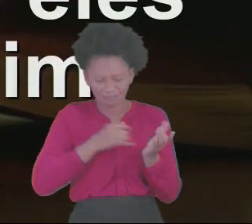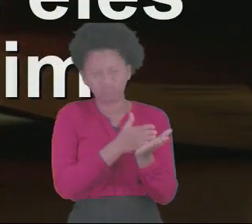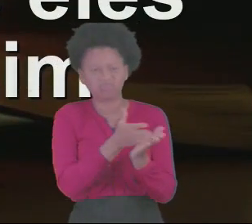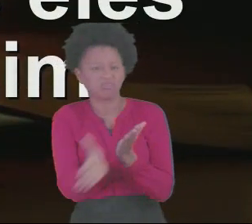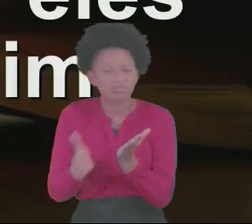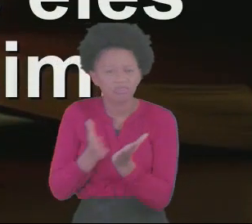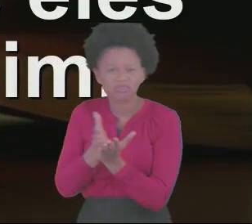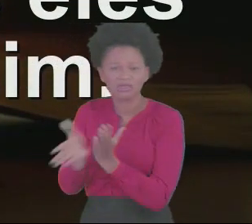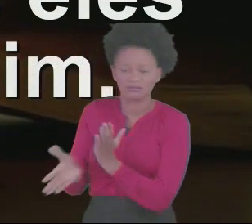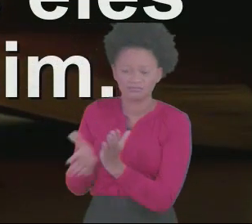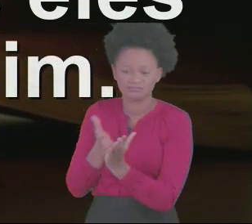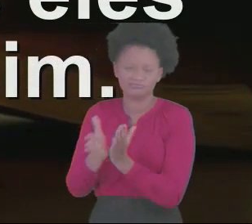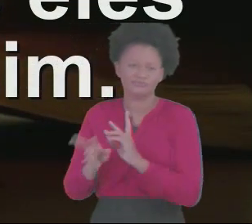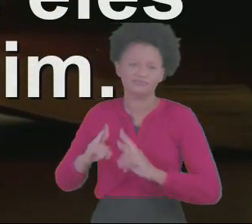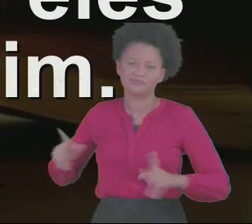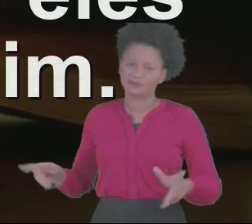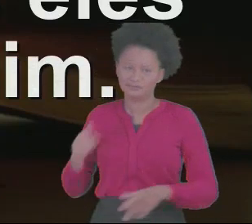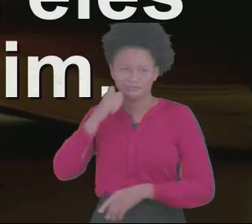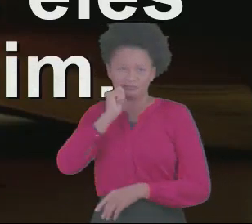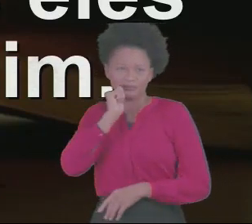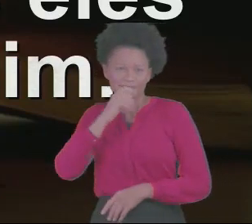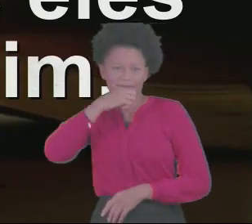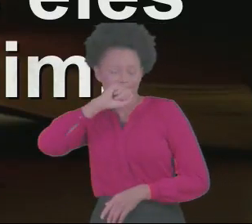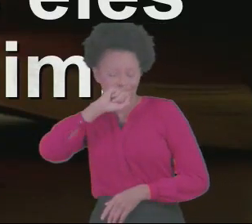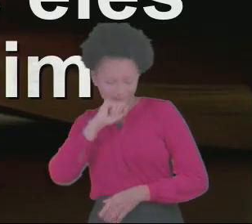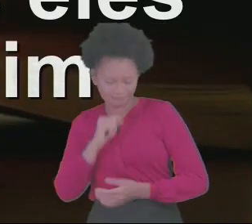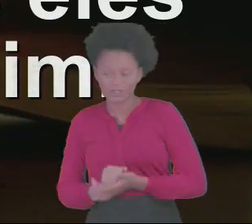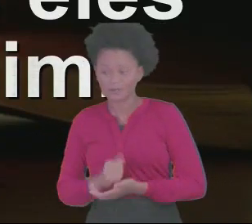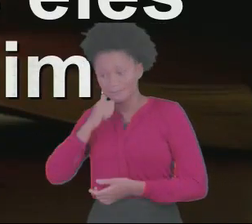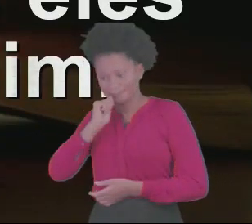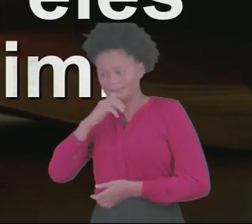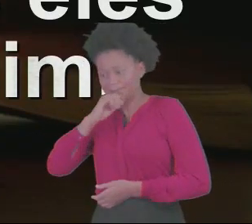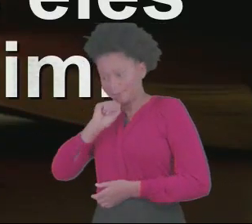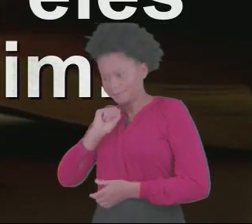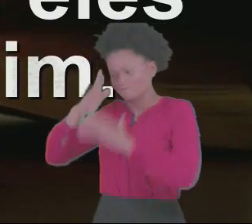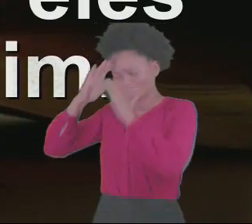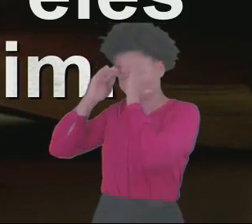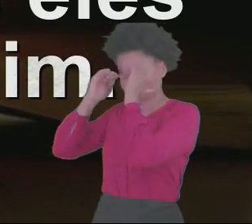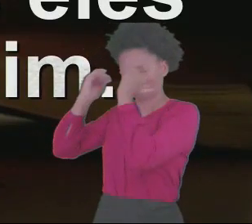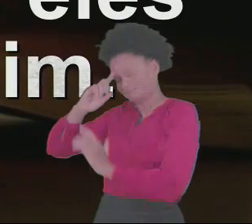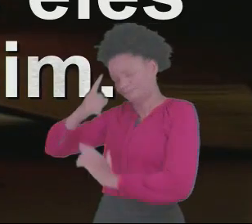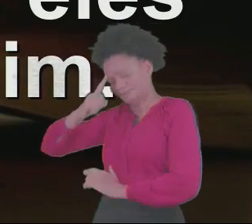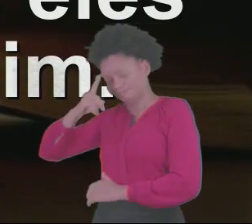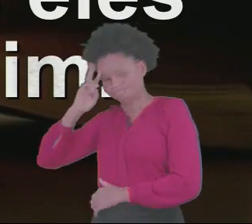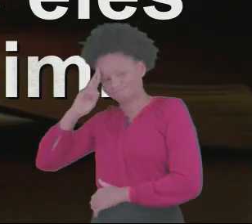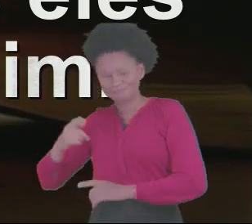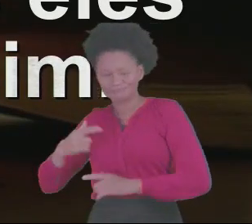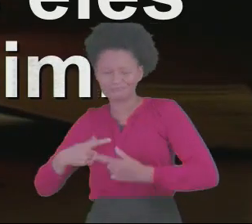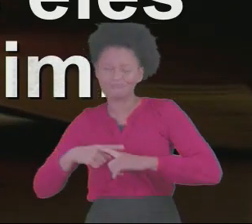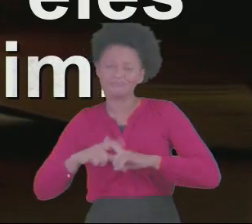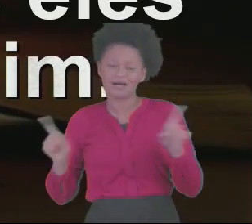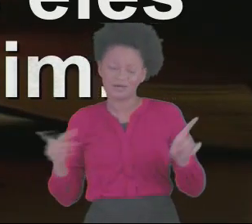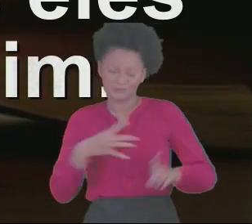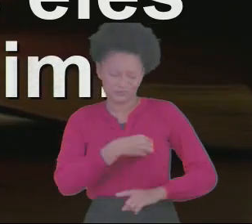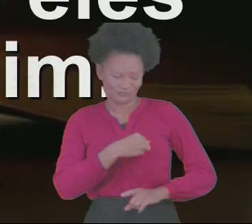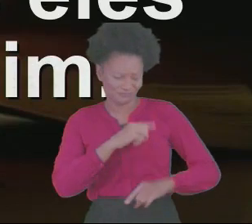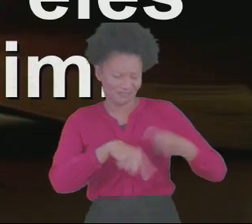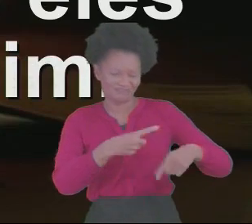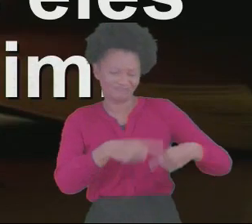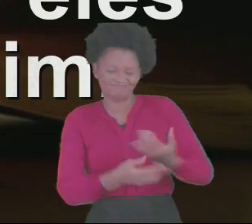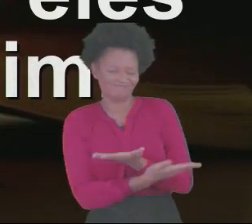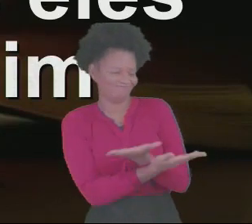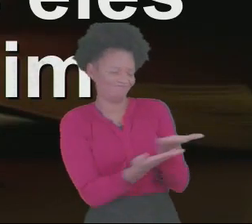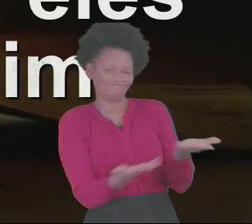seus pais obedecendo os mandamentos do Senhor Mas eles assim